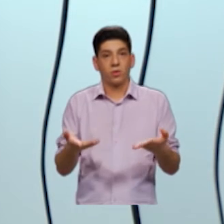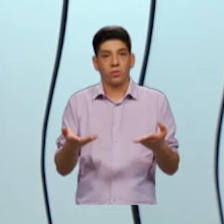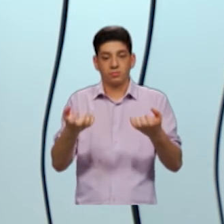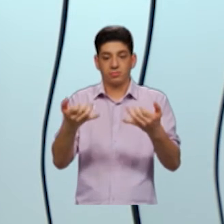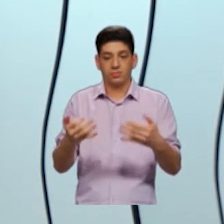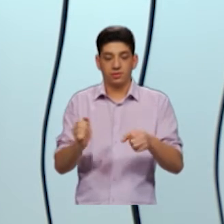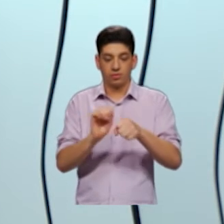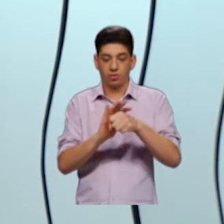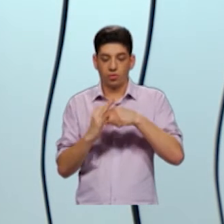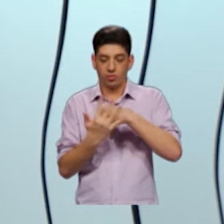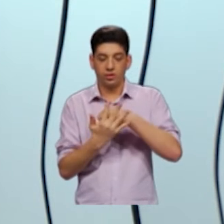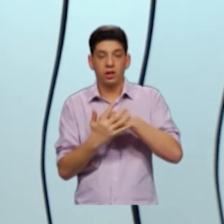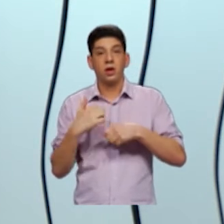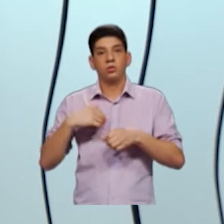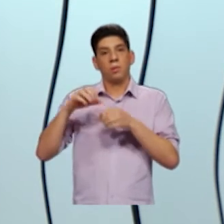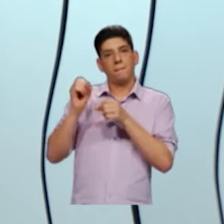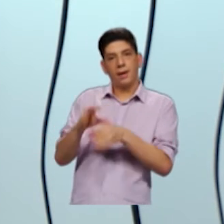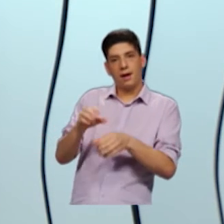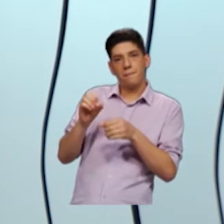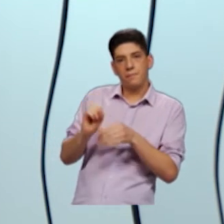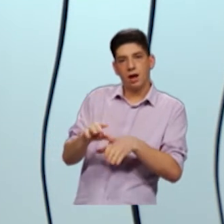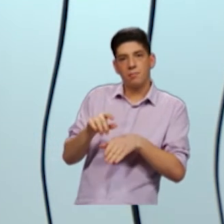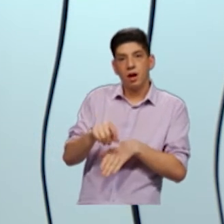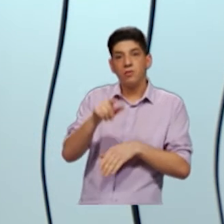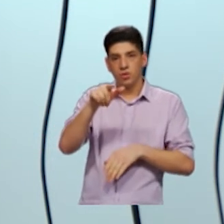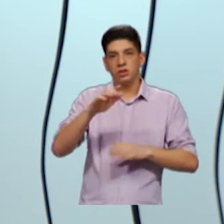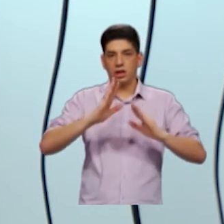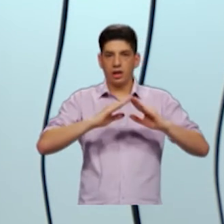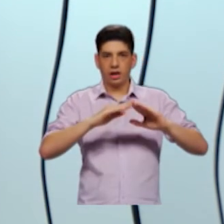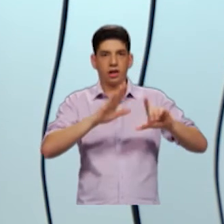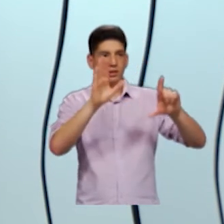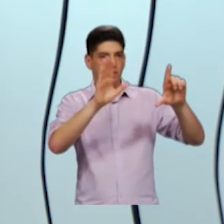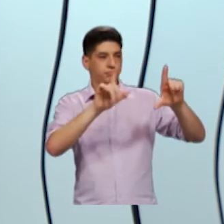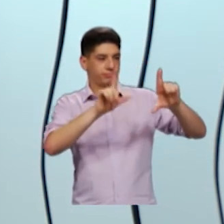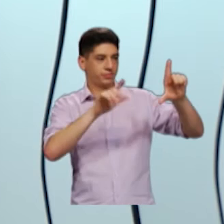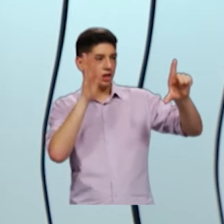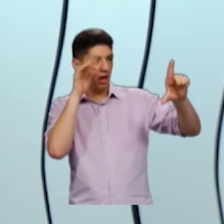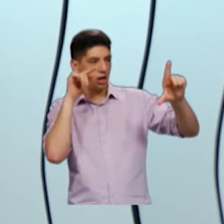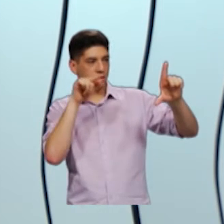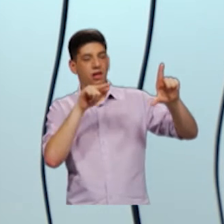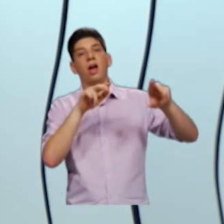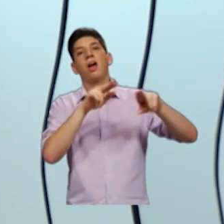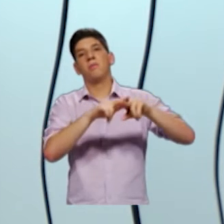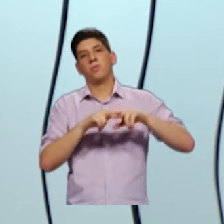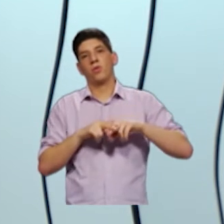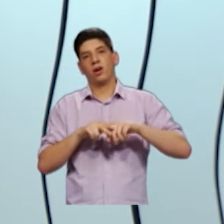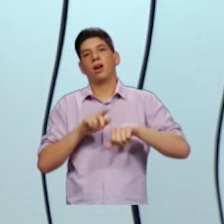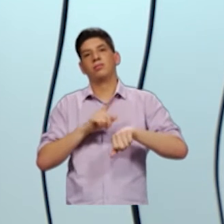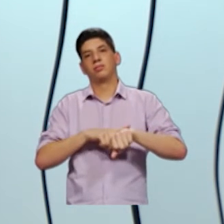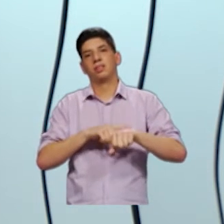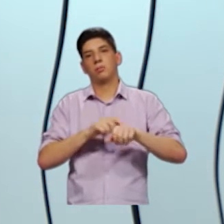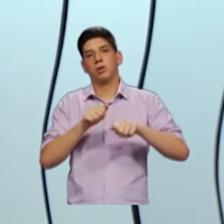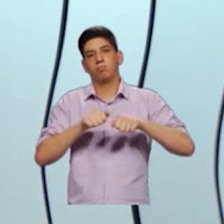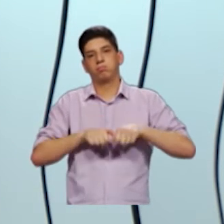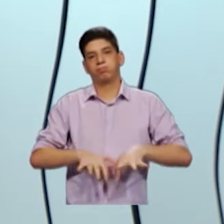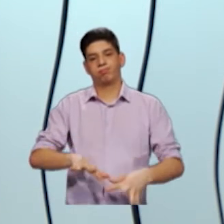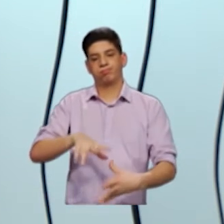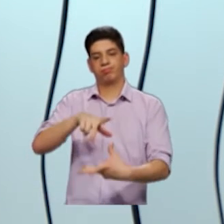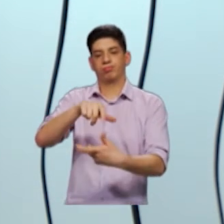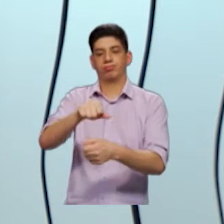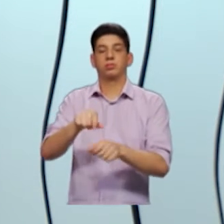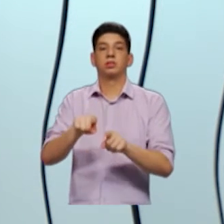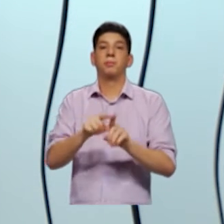você e você está ouvindo a minha aula da sua casa, significa que nós estamos num período aí de pandemia, nós estamos aí num